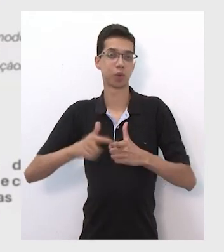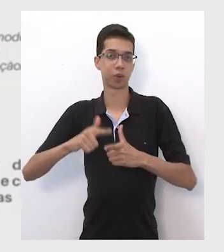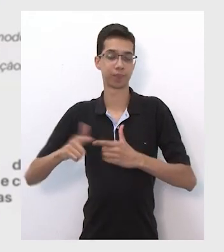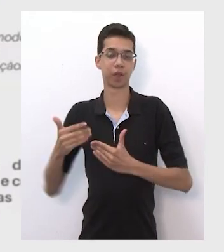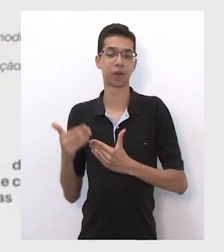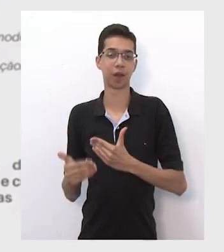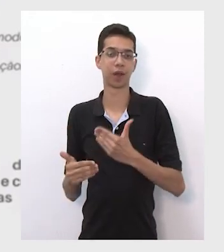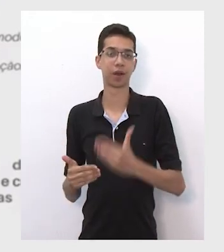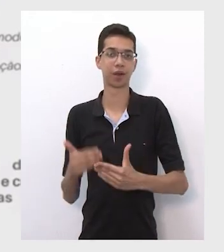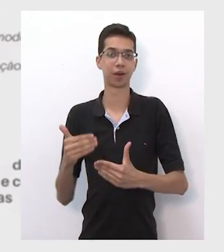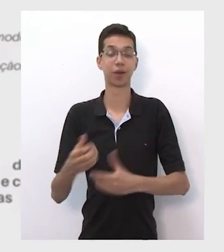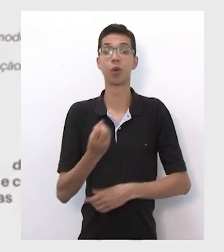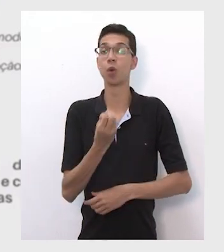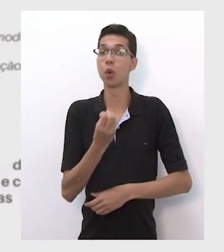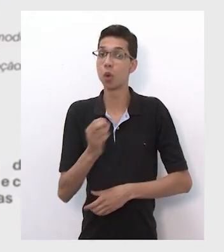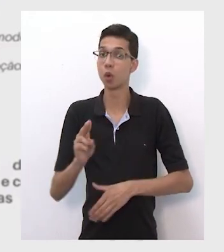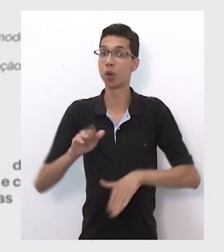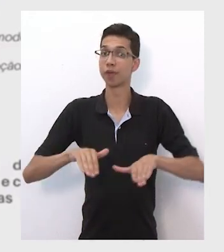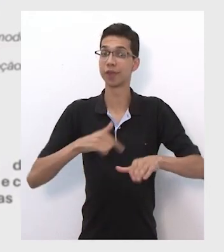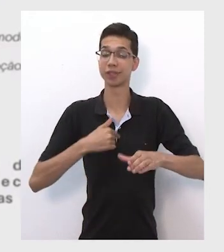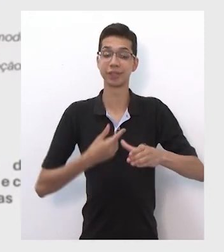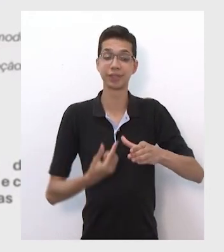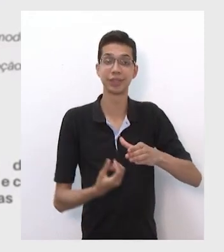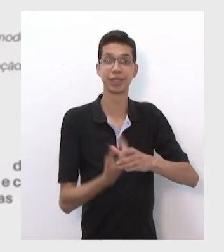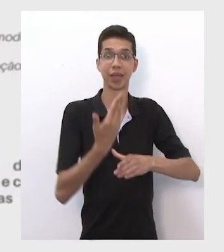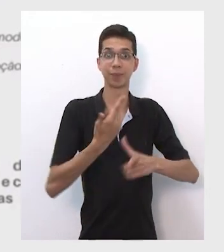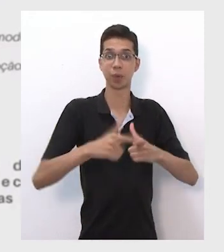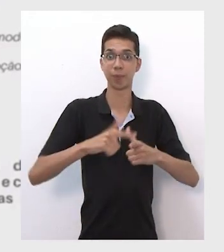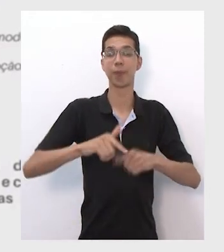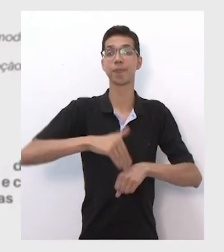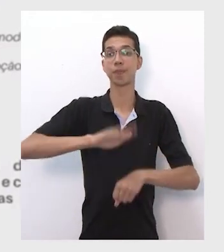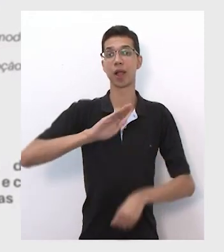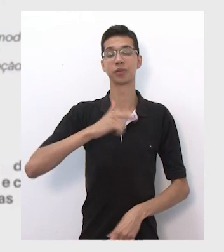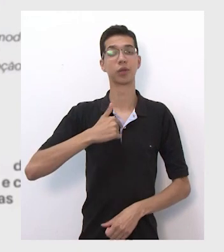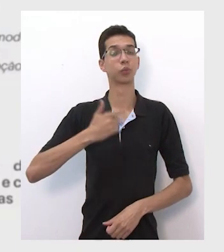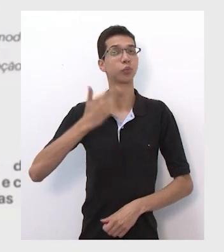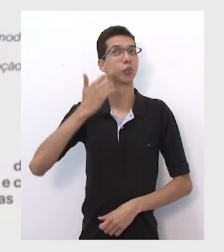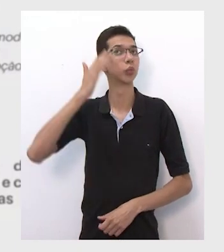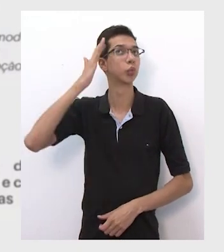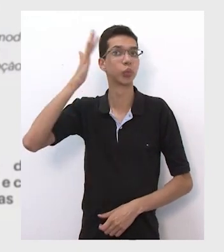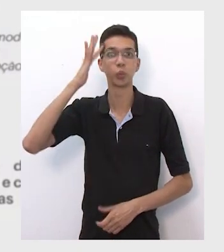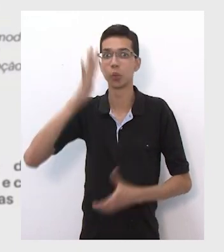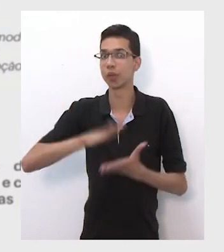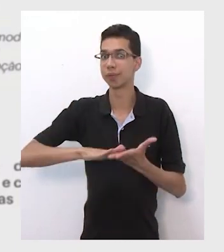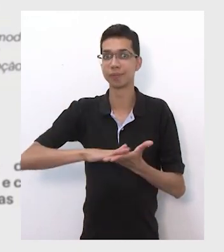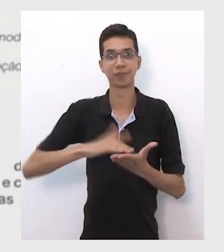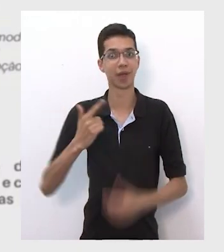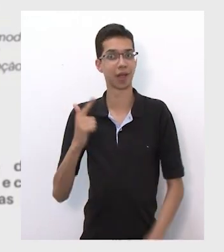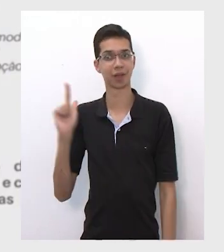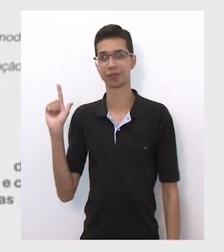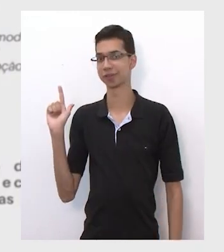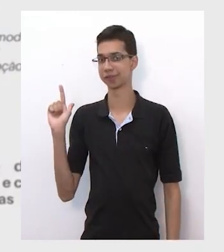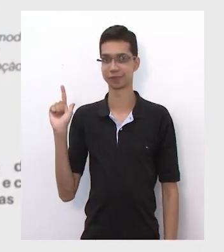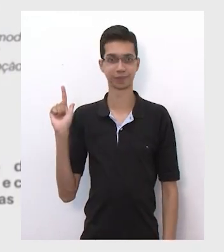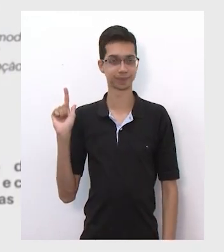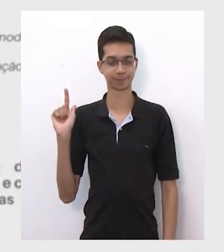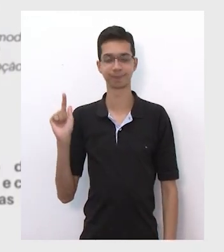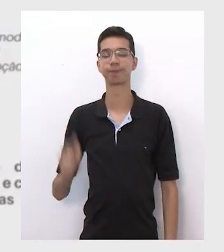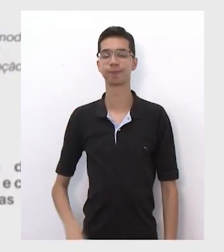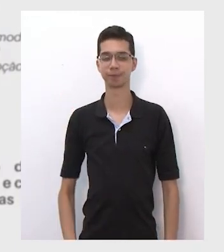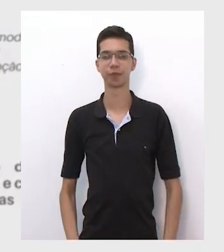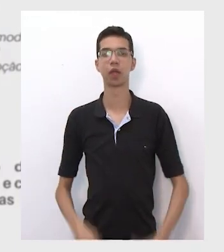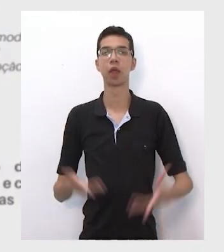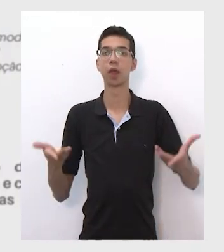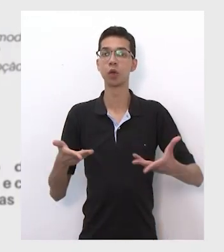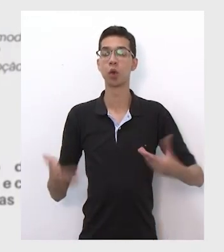gerar outros problemas que eu não esperava no início. Por isso o Design Thinking é cíclico. Então agora a gente vai